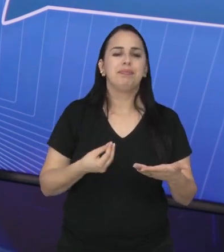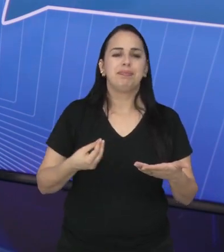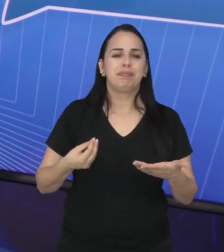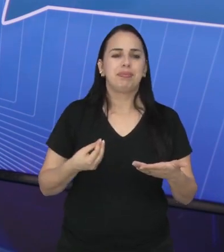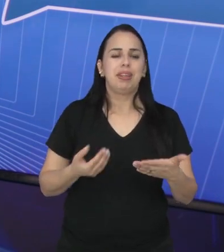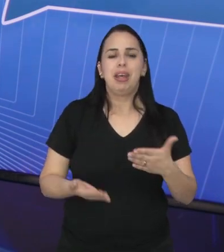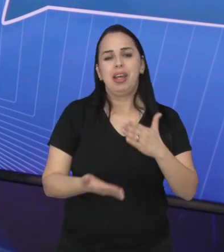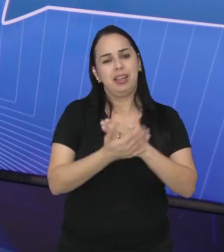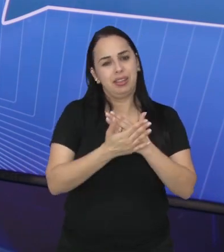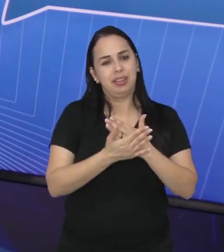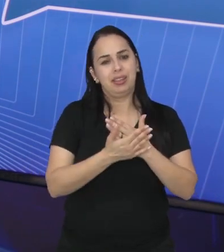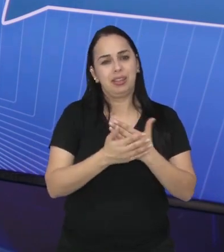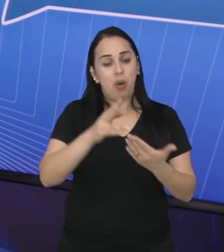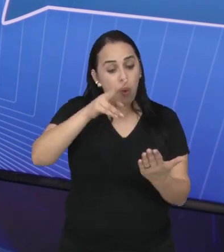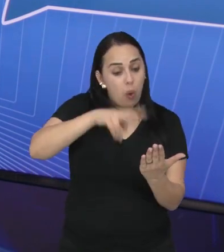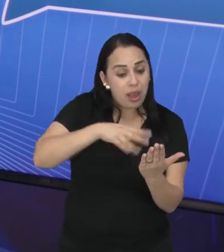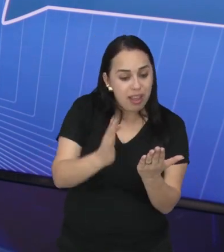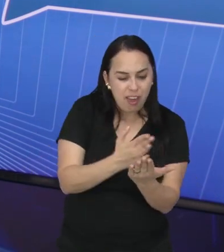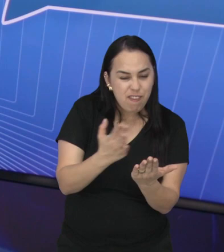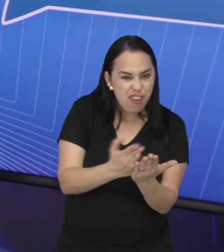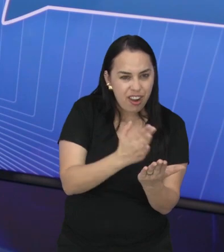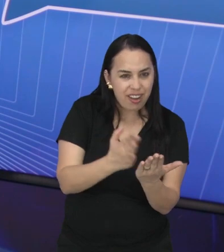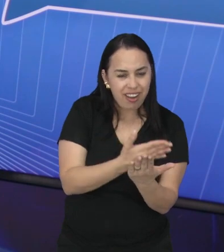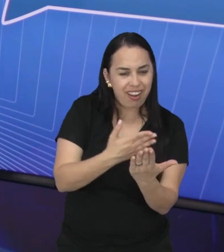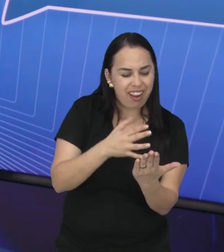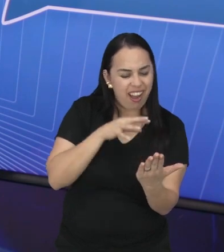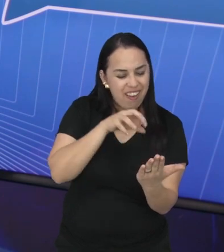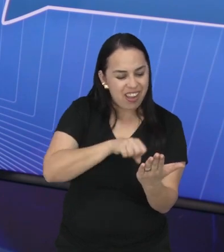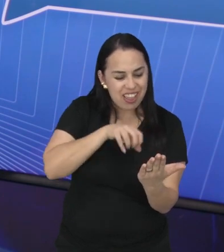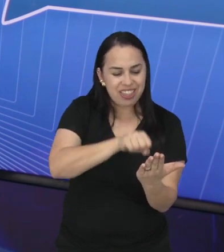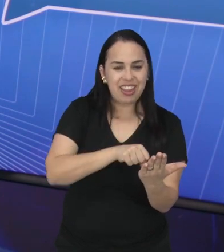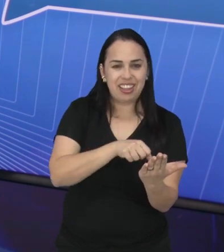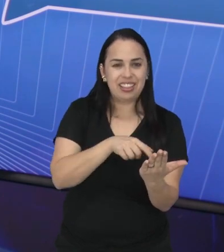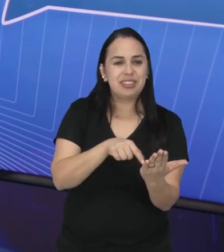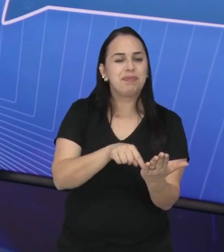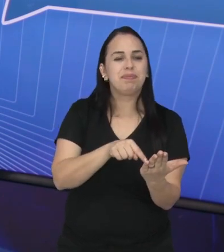leva a tudo isso, né? A leitura, o livro, né, é o